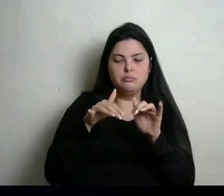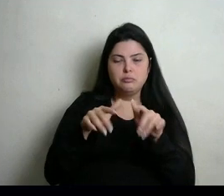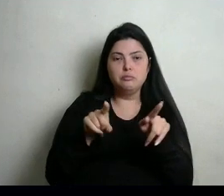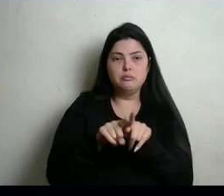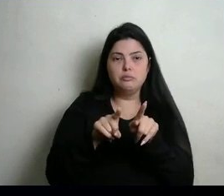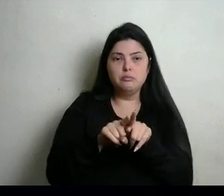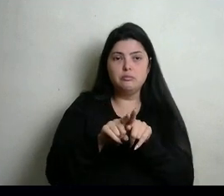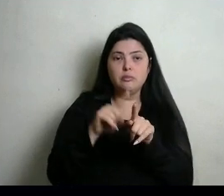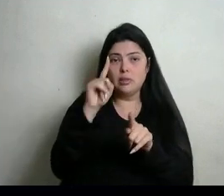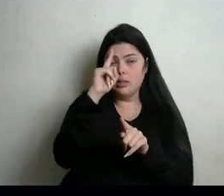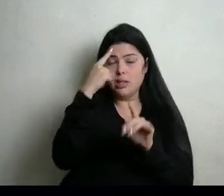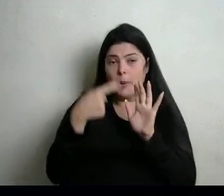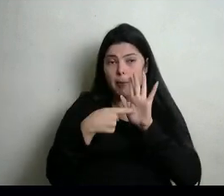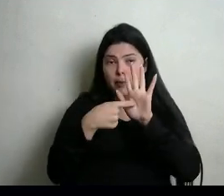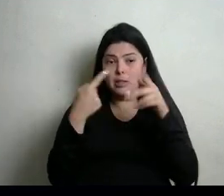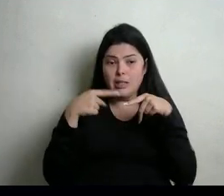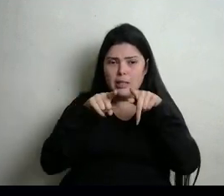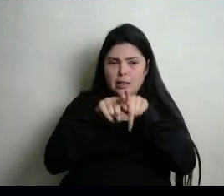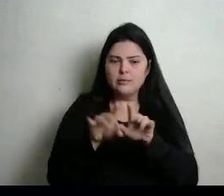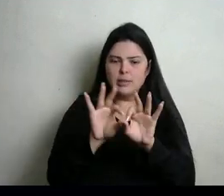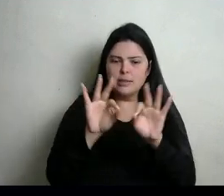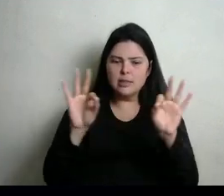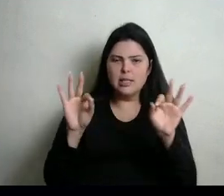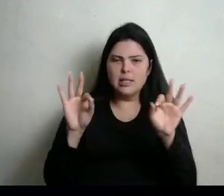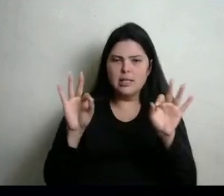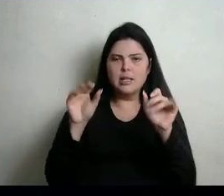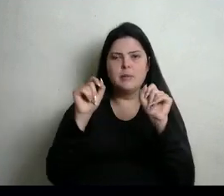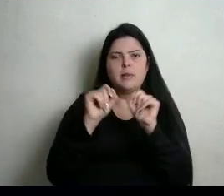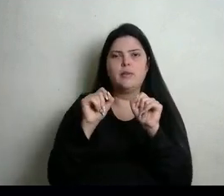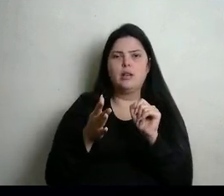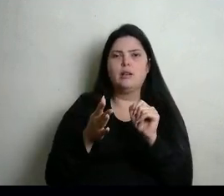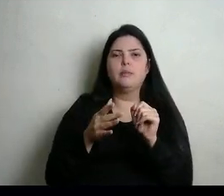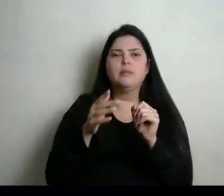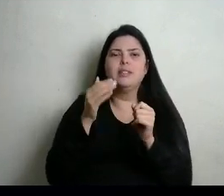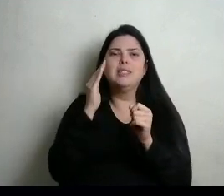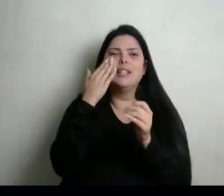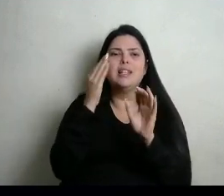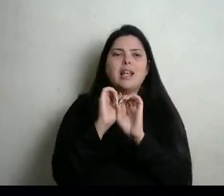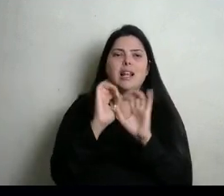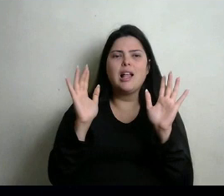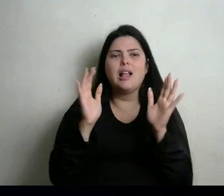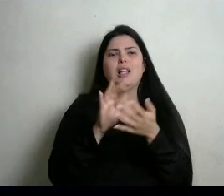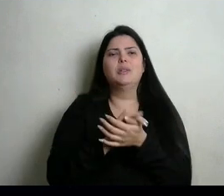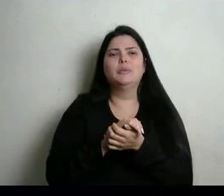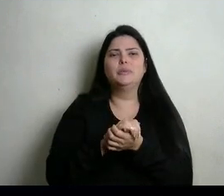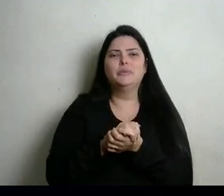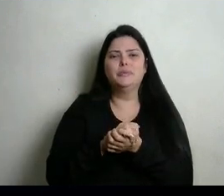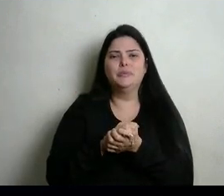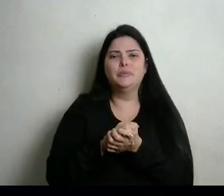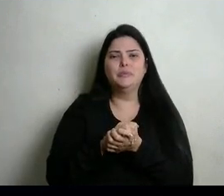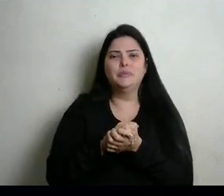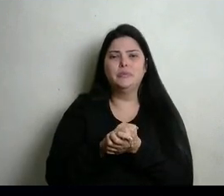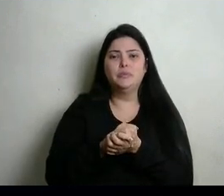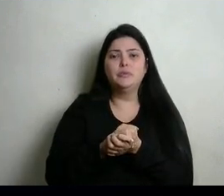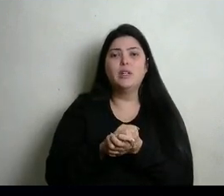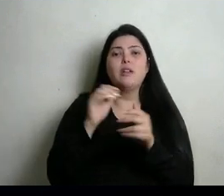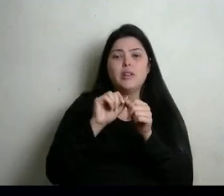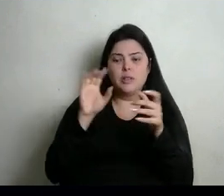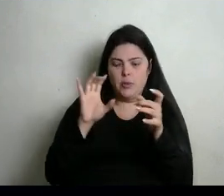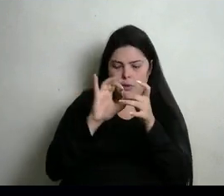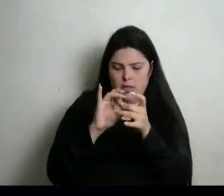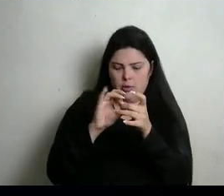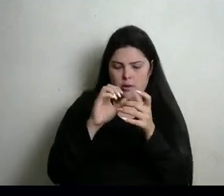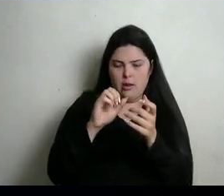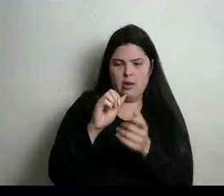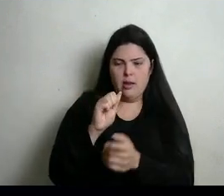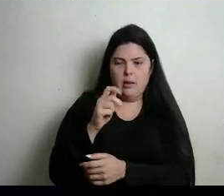mostrar uma integração bem simples que eu fiz, só para a gente entender como fazer essa conexão com a API da